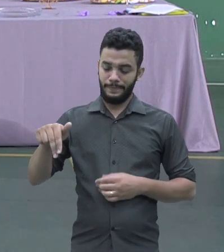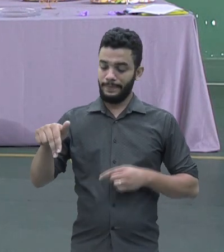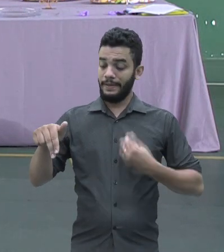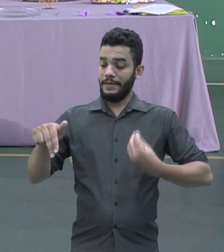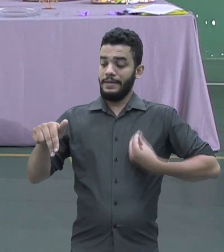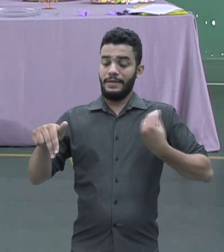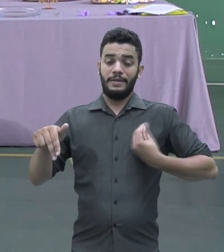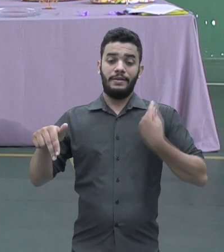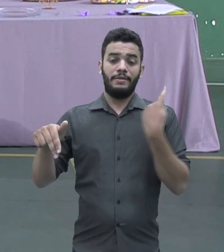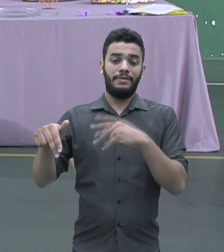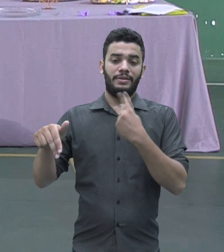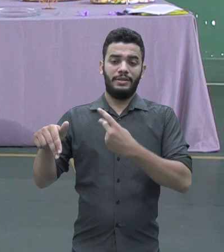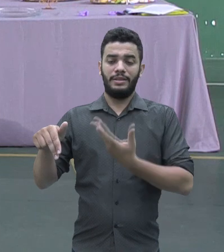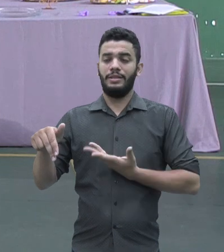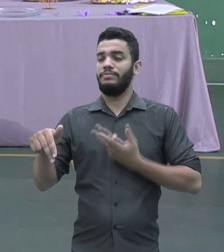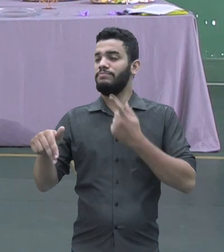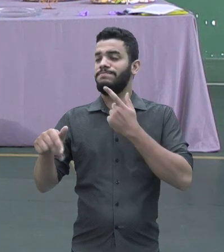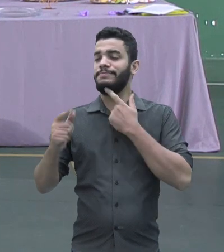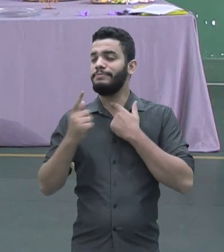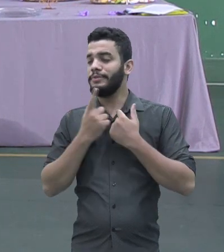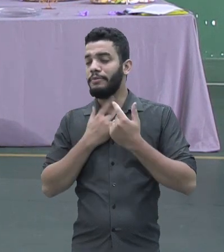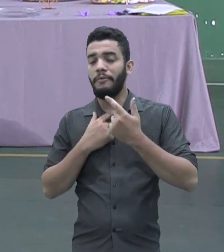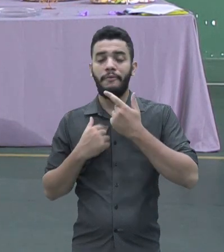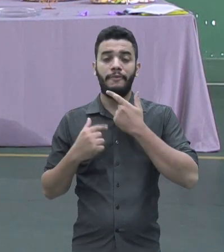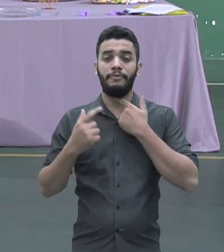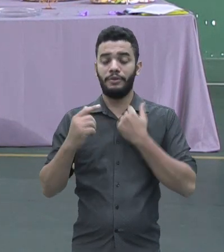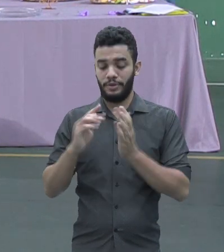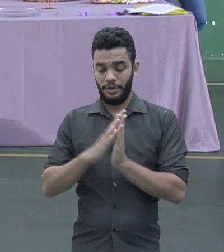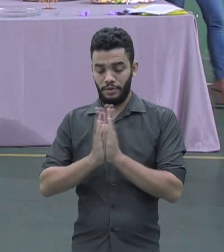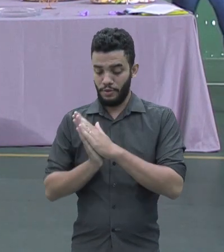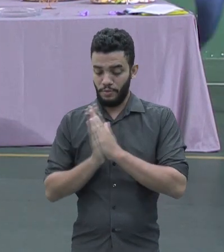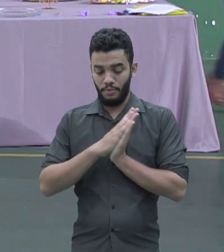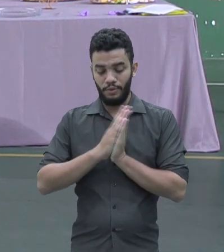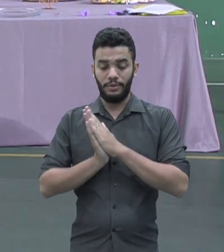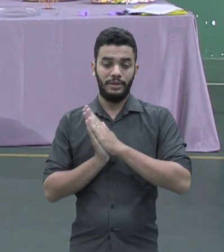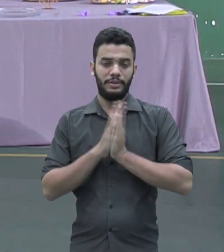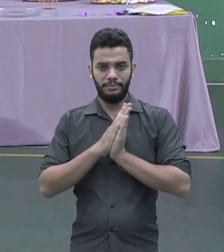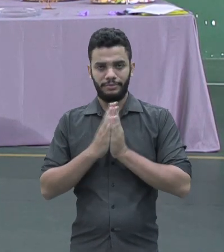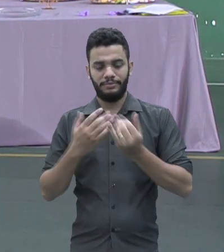muito ganhar uma boneca. O que, que ela queria ganhar, gente?